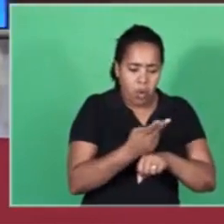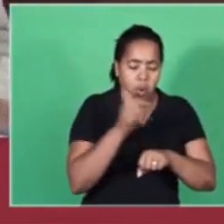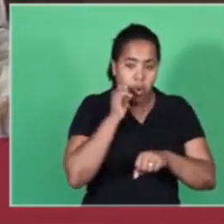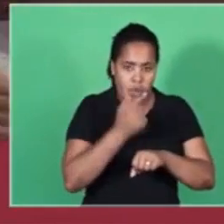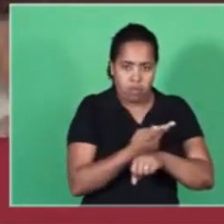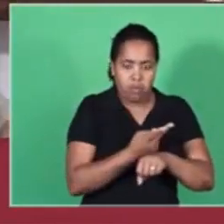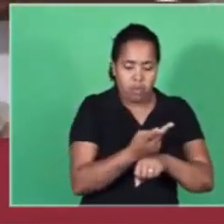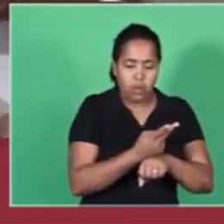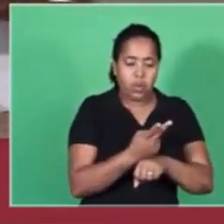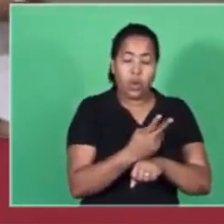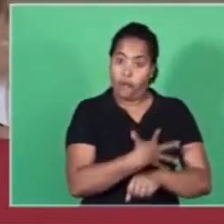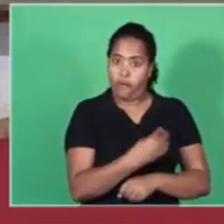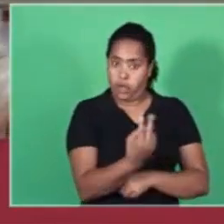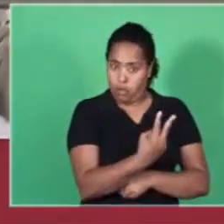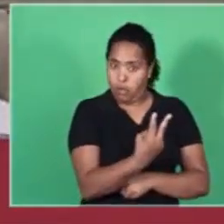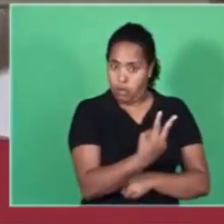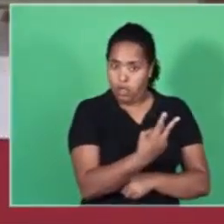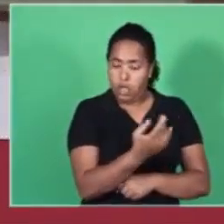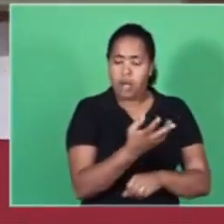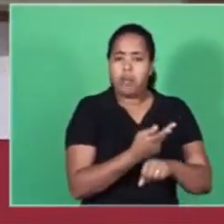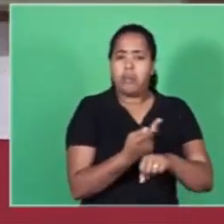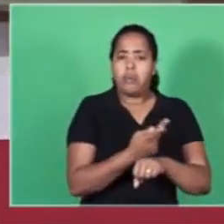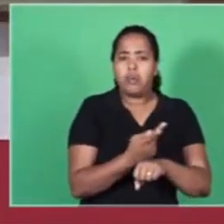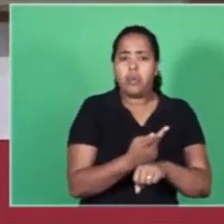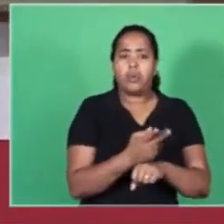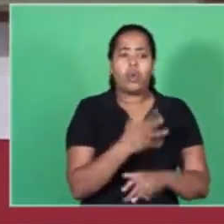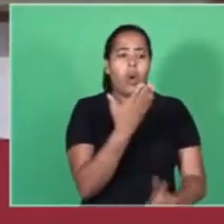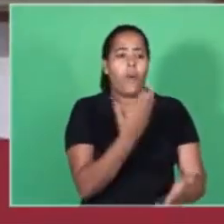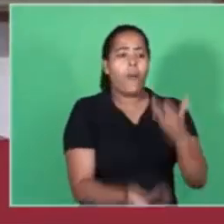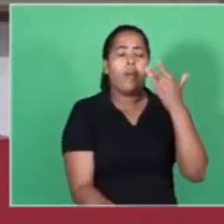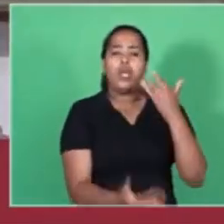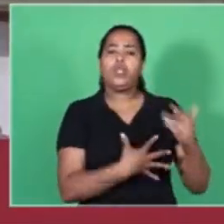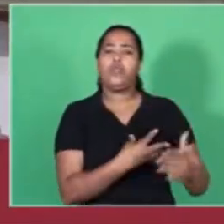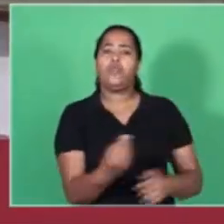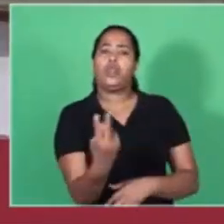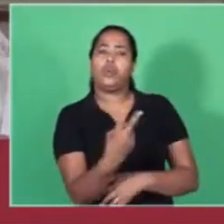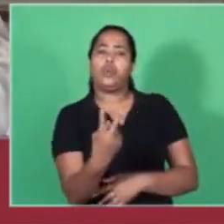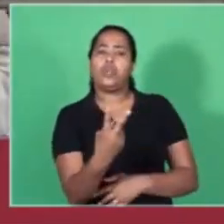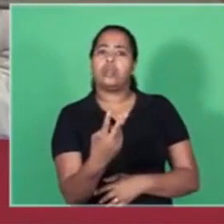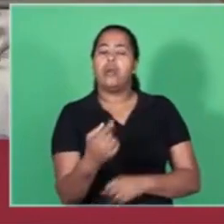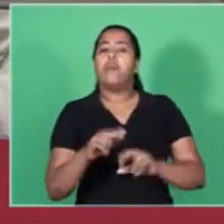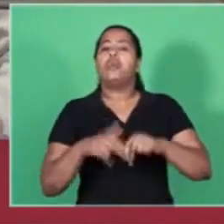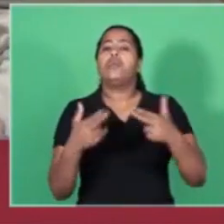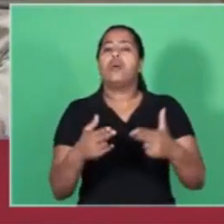cidade no sul do país. Perdi os dois filhos. Sabe com o quê? Filosofia.